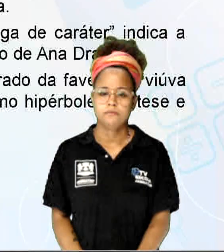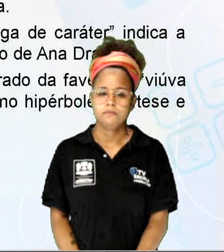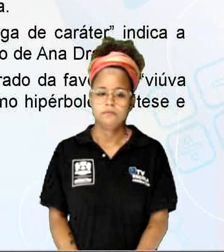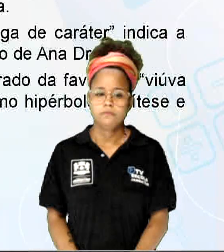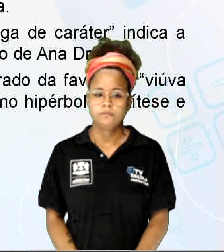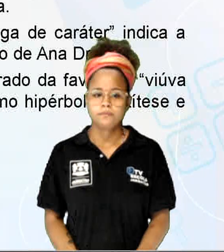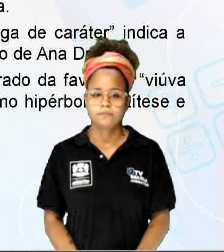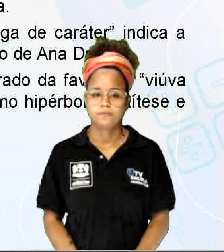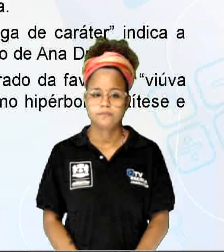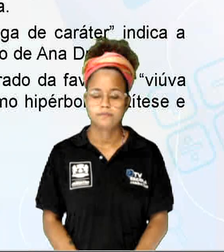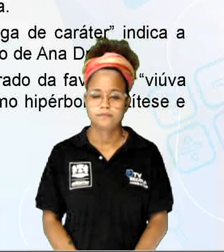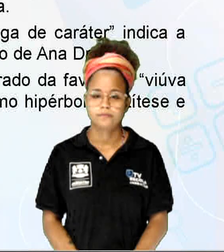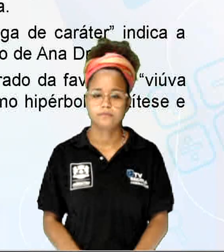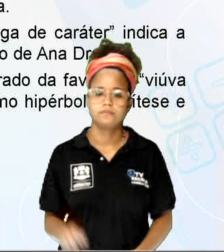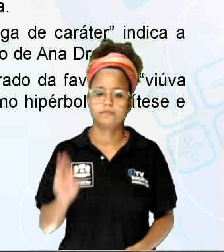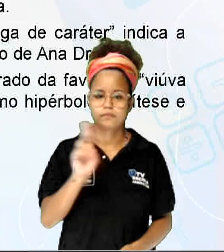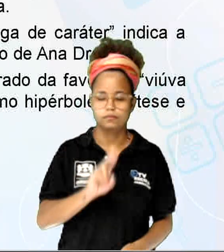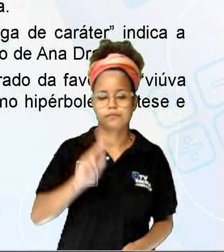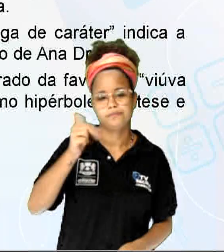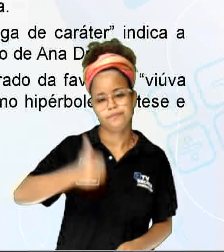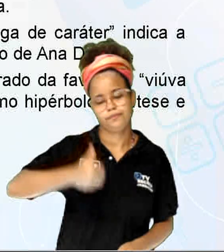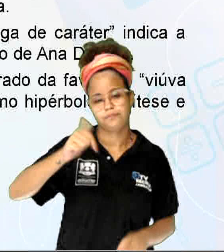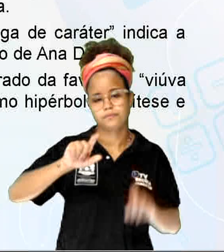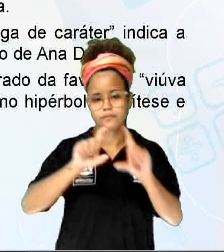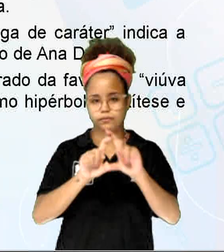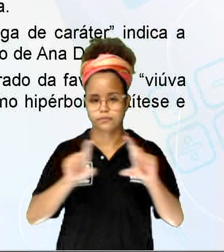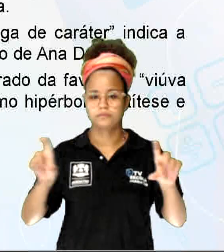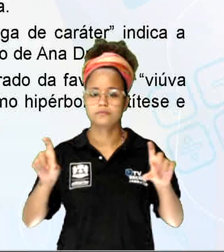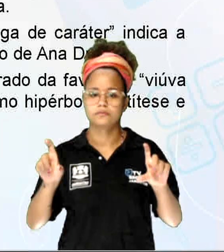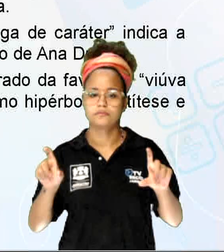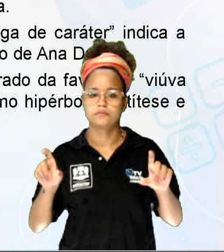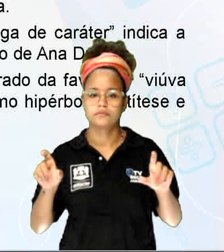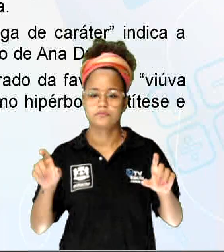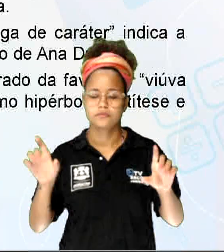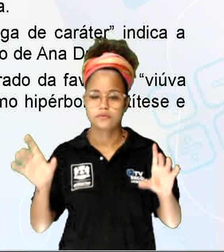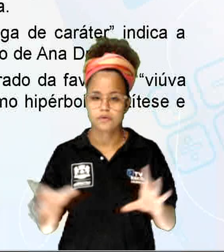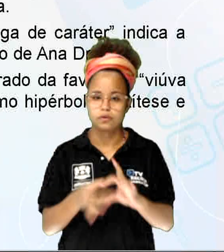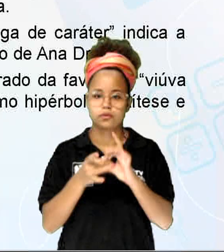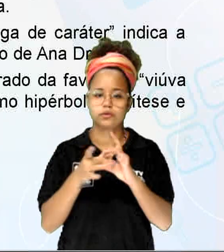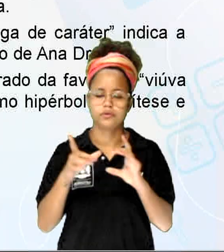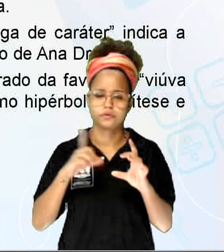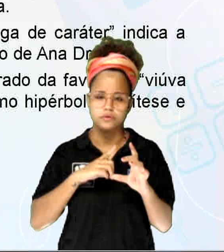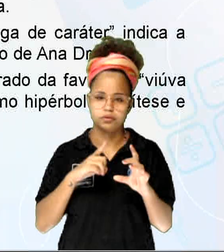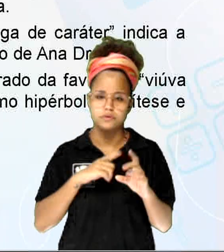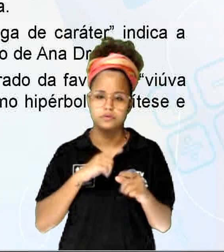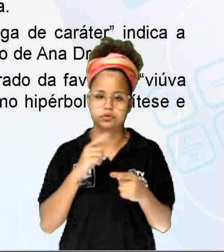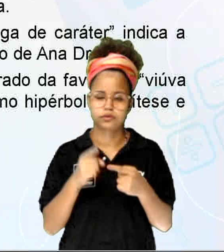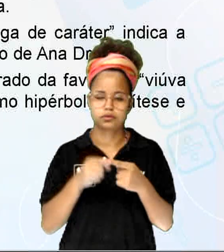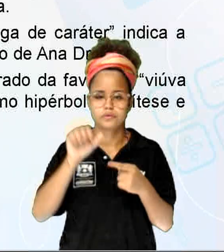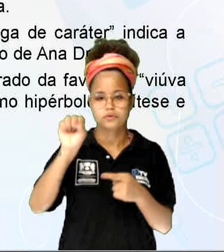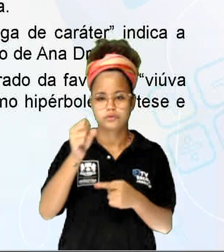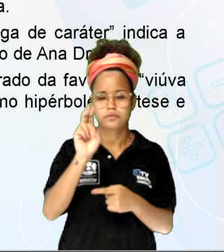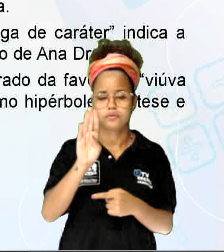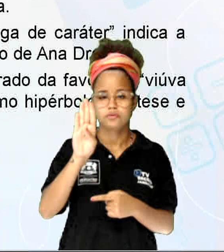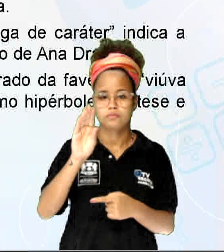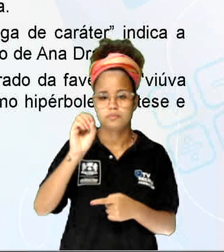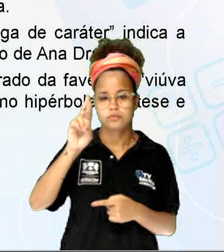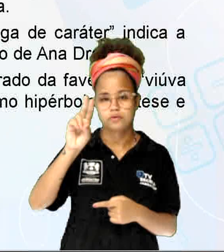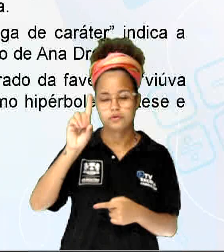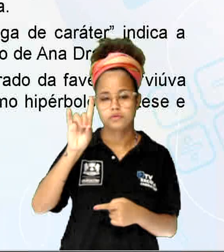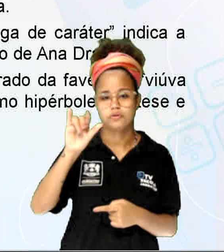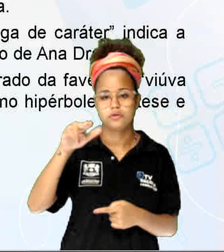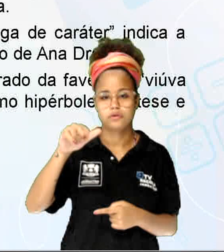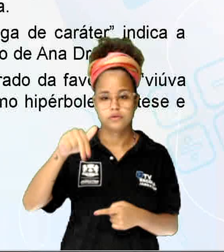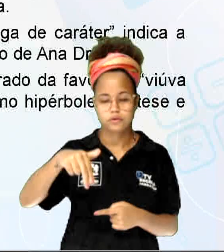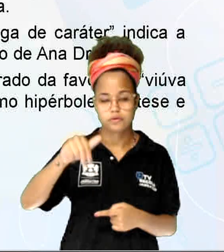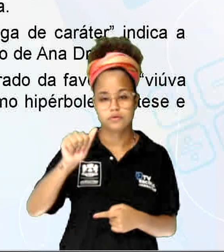O predomínio no primeiro parágrafo de conectores subordinativos e coordenativos